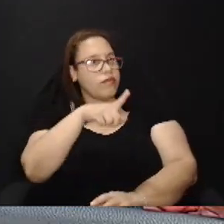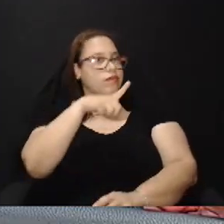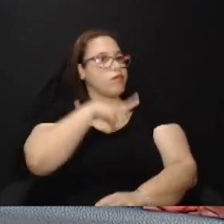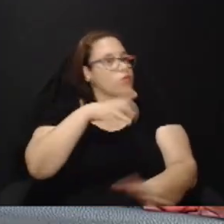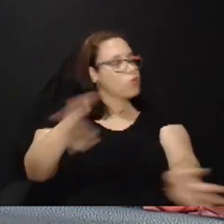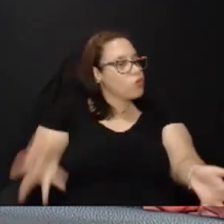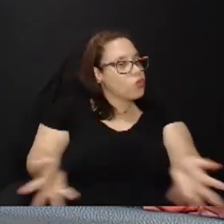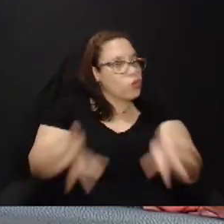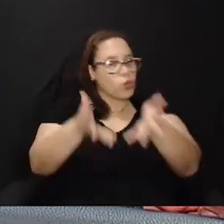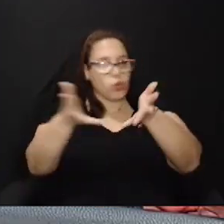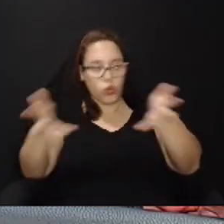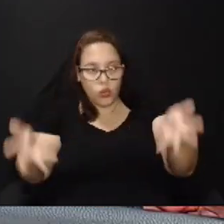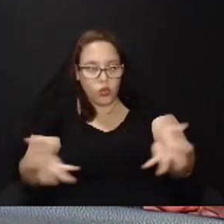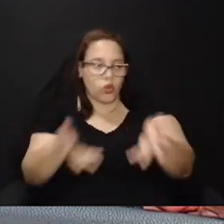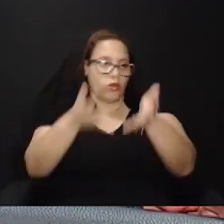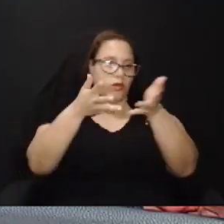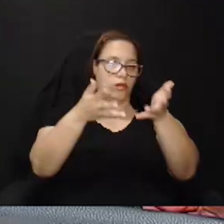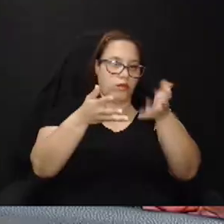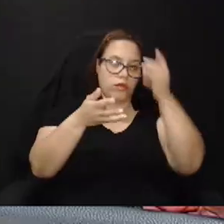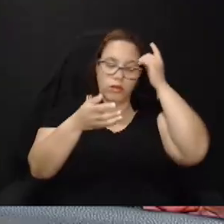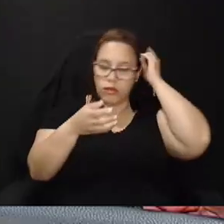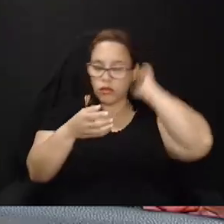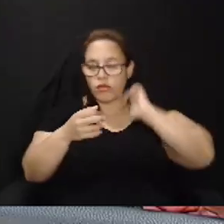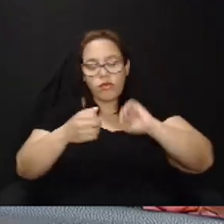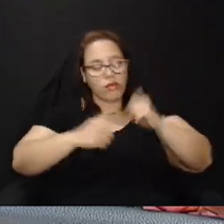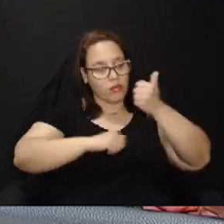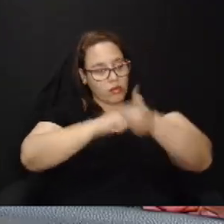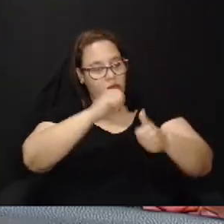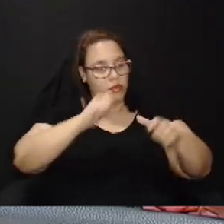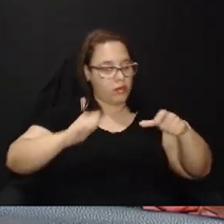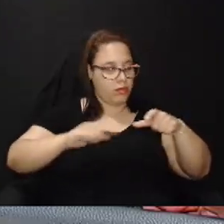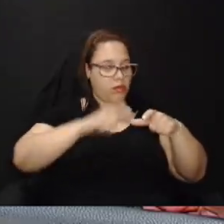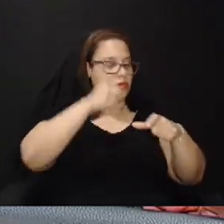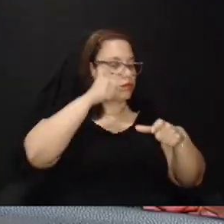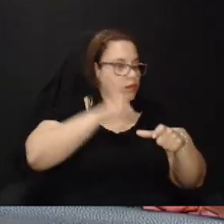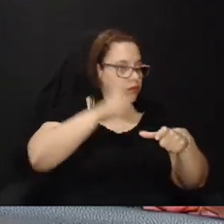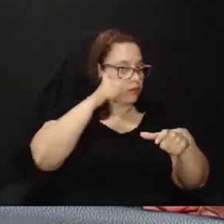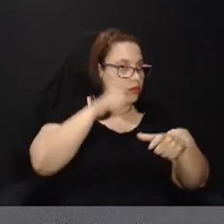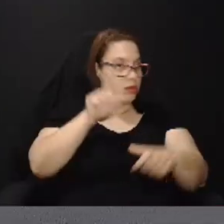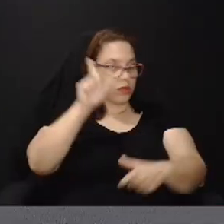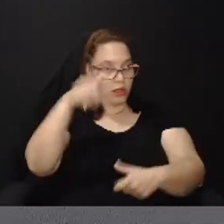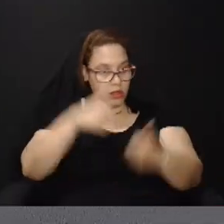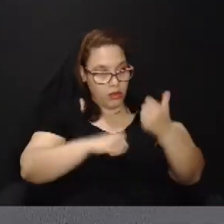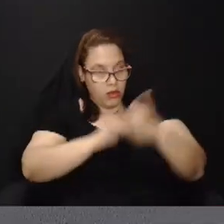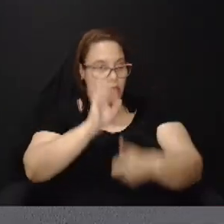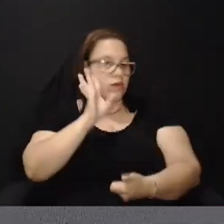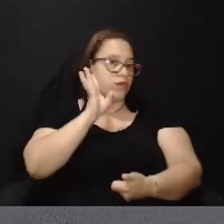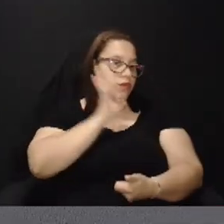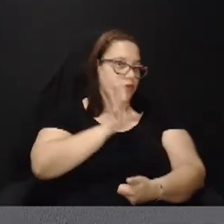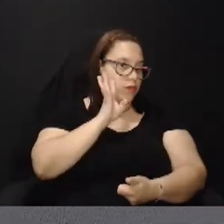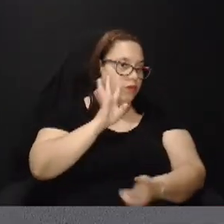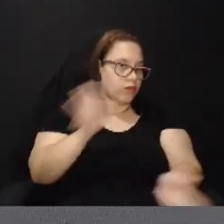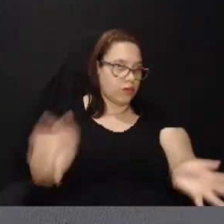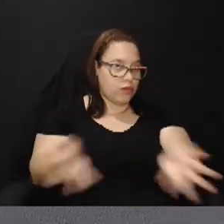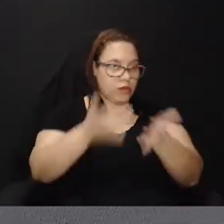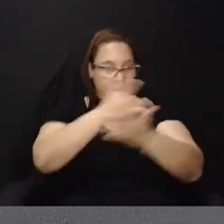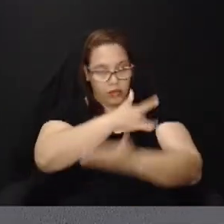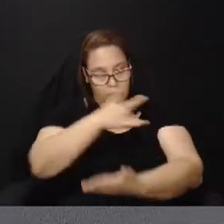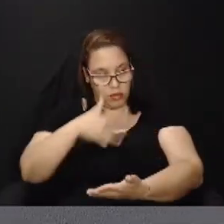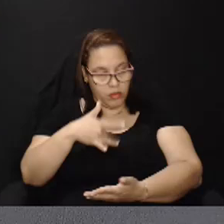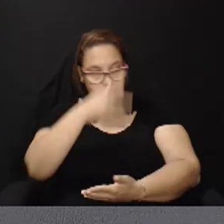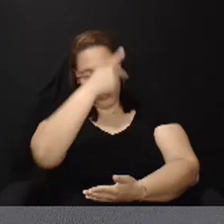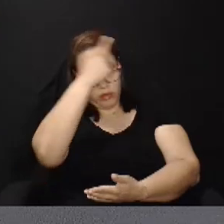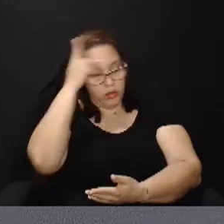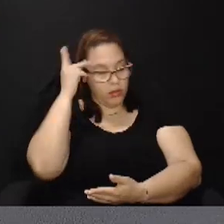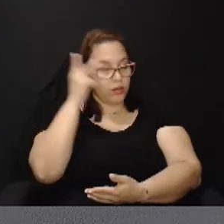né, o futebol, né, feminino também, porque é um esporte muito bacana, um esporte que promove muita saúde para as pessoas, mas